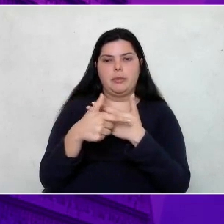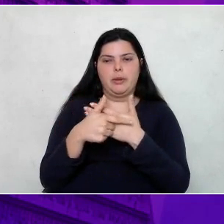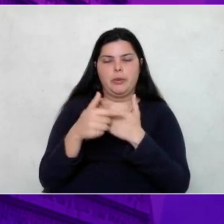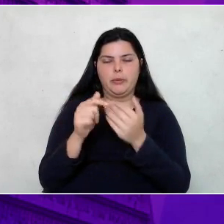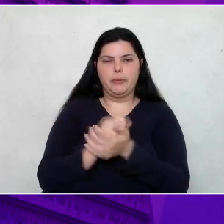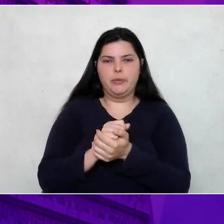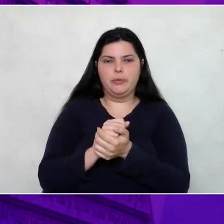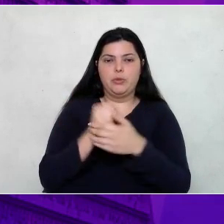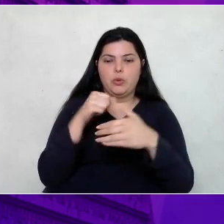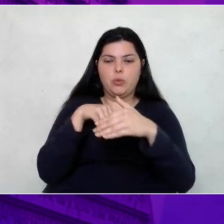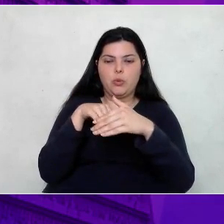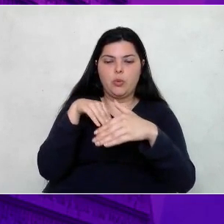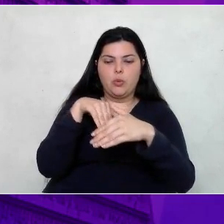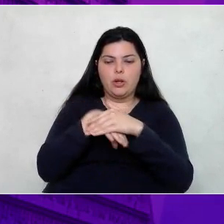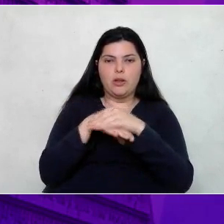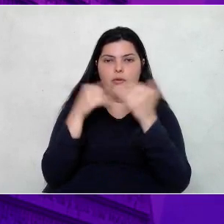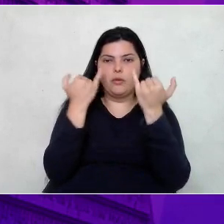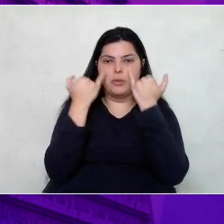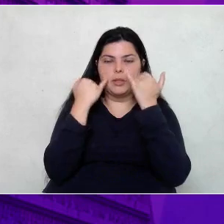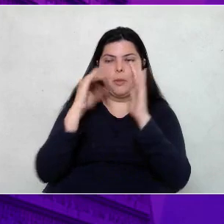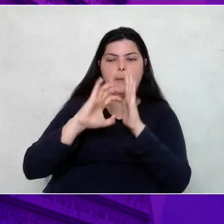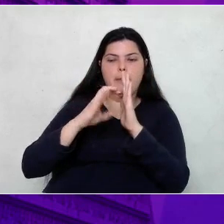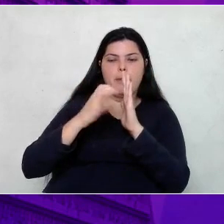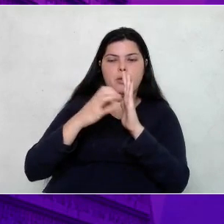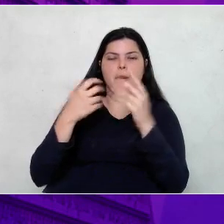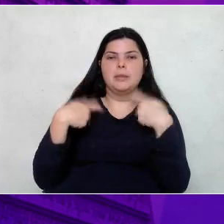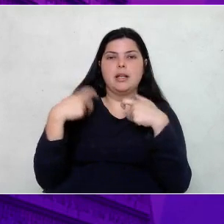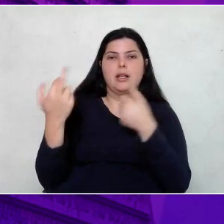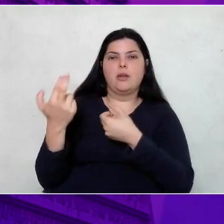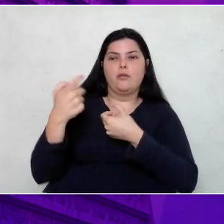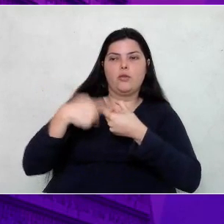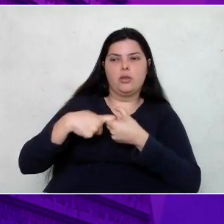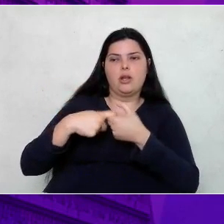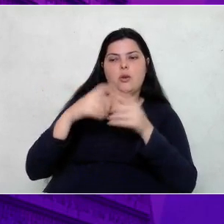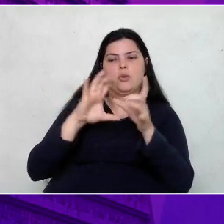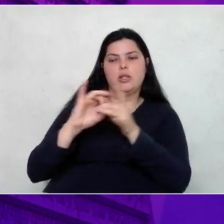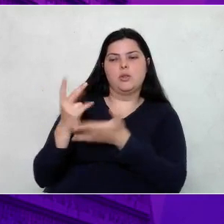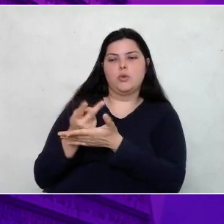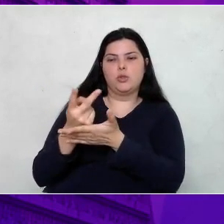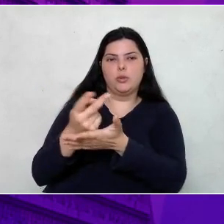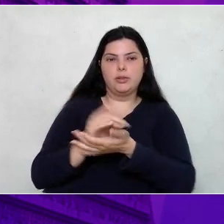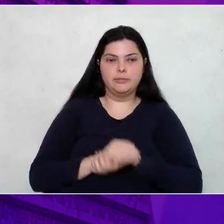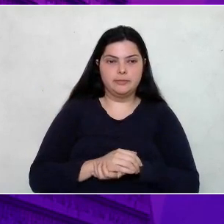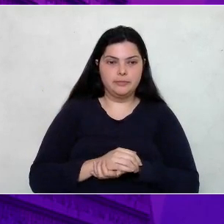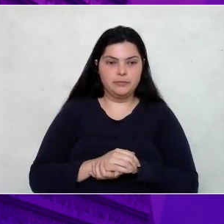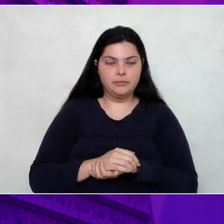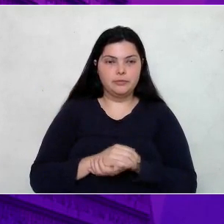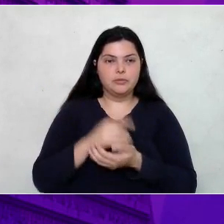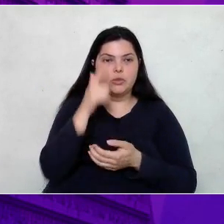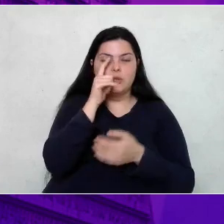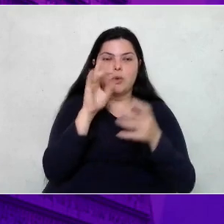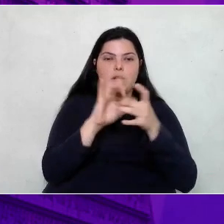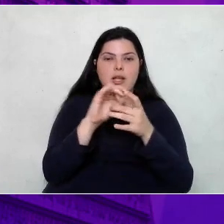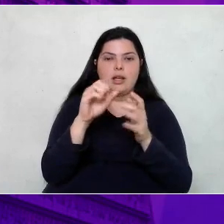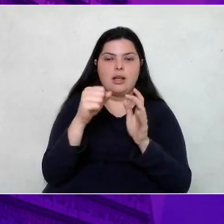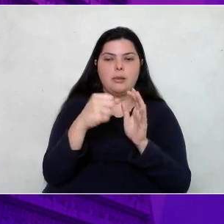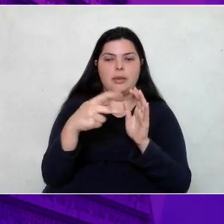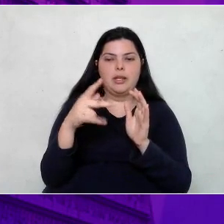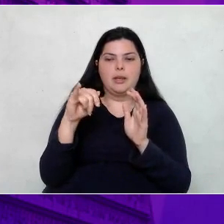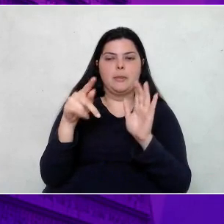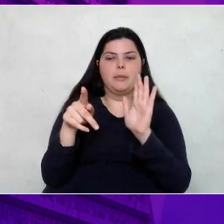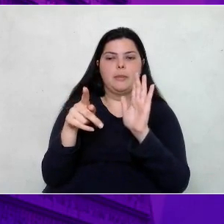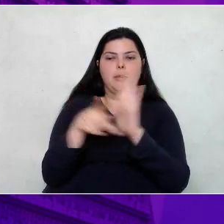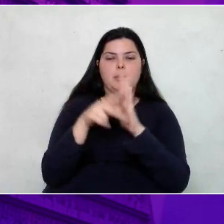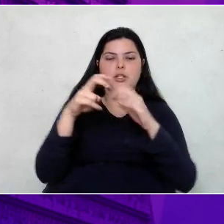Armazenar informação em banco de dados, porque ela vai precisar recuperar isso para manter o contexto, e conectar com a API do ChatGPT, tá? Ou a